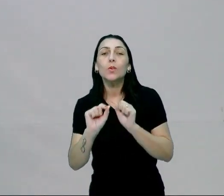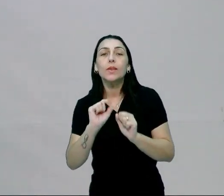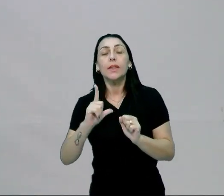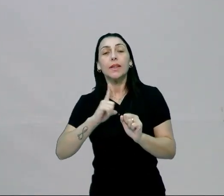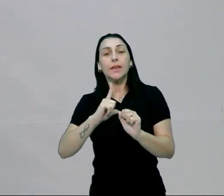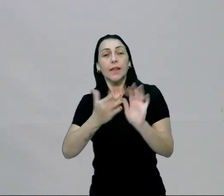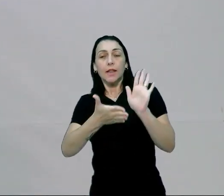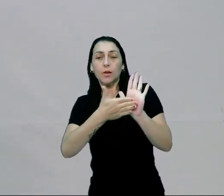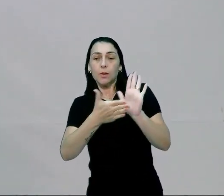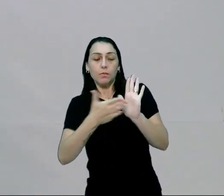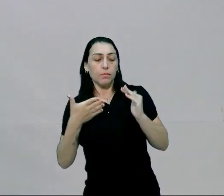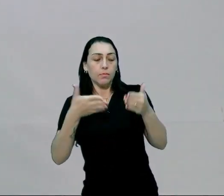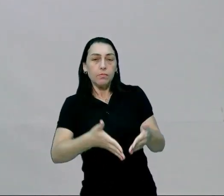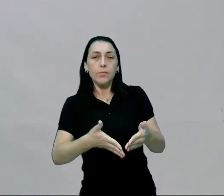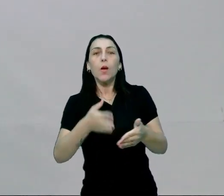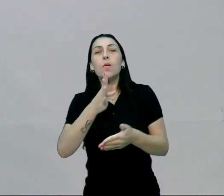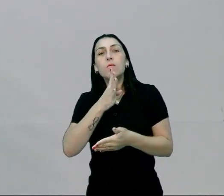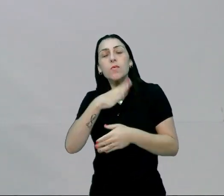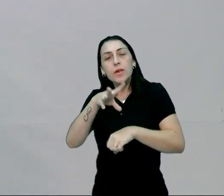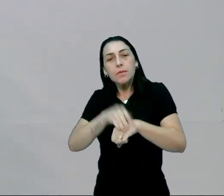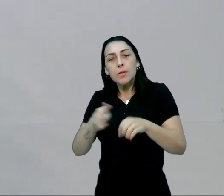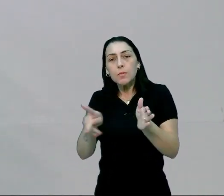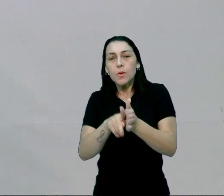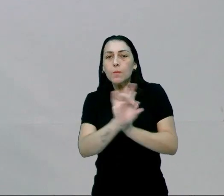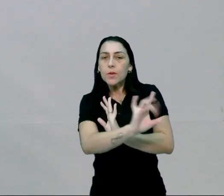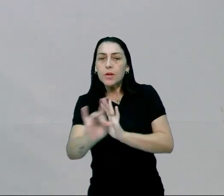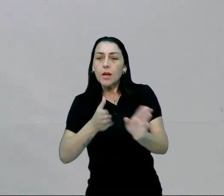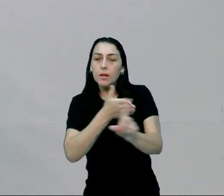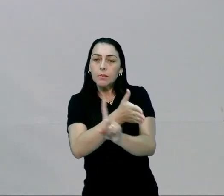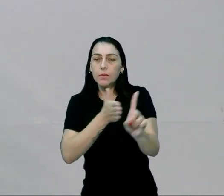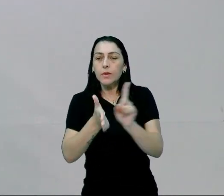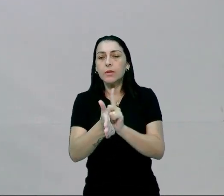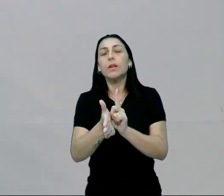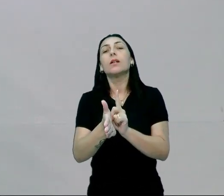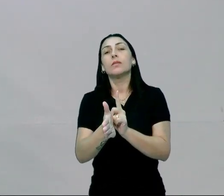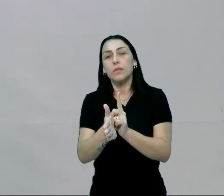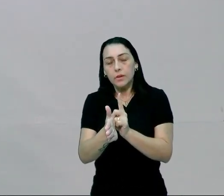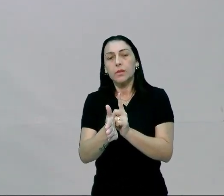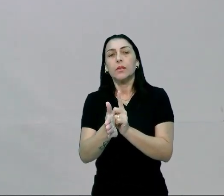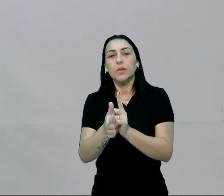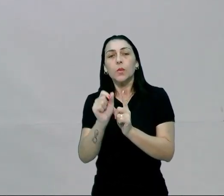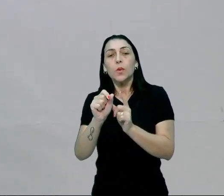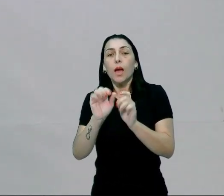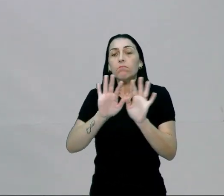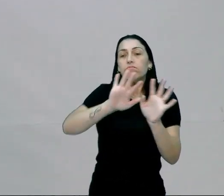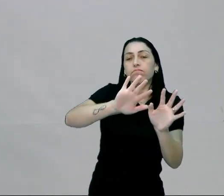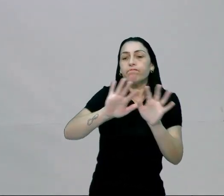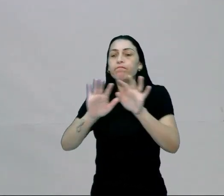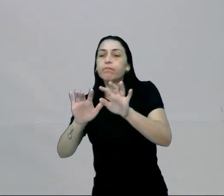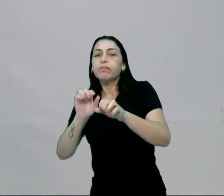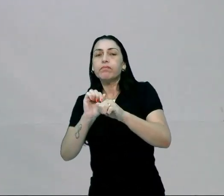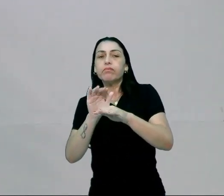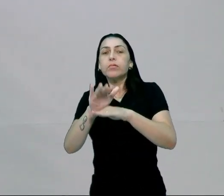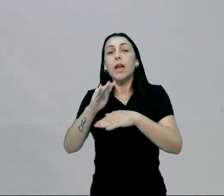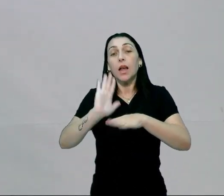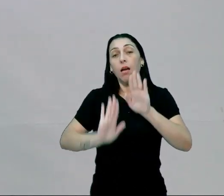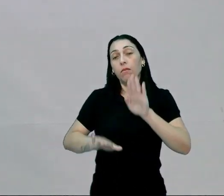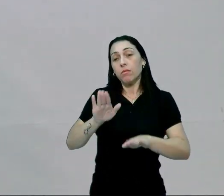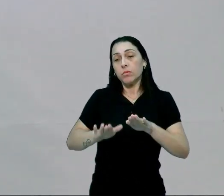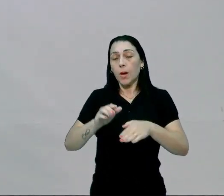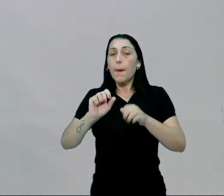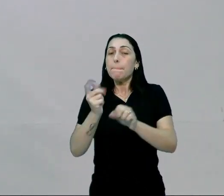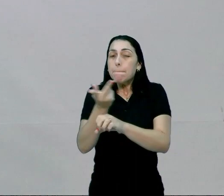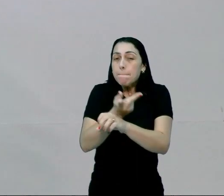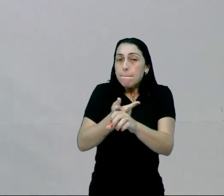esses fundamentos, esses direcionamentos que são conhecimentos específicos de cada modalidade. E aí, aqui, no caso de invasão, é quando você está em determinado campo e